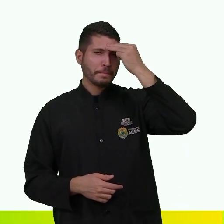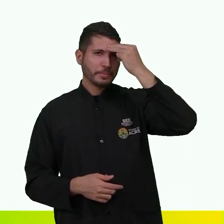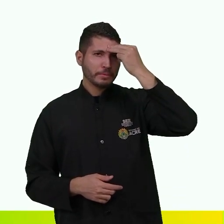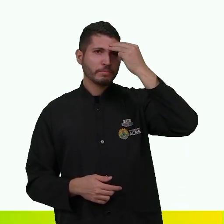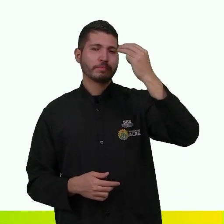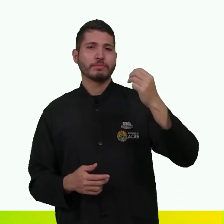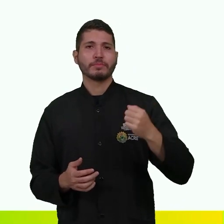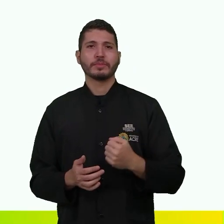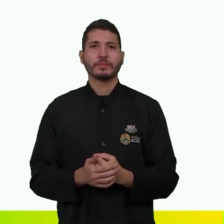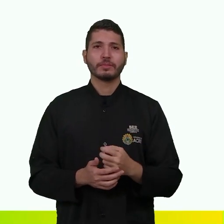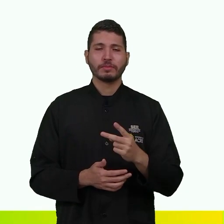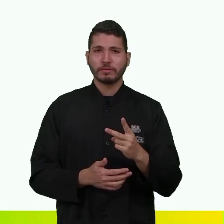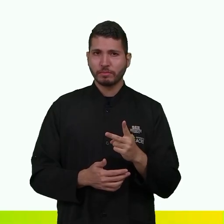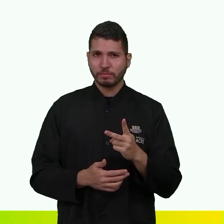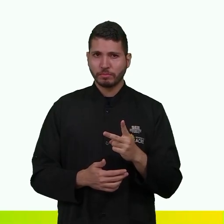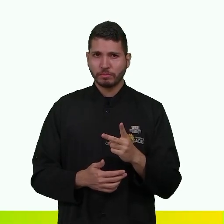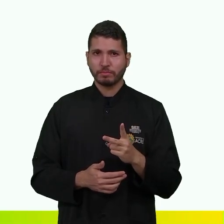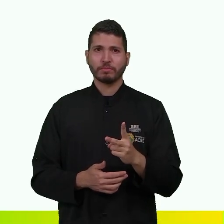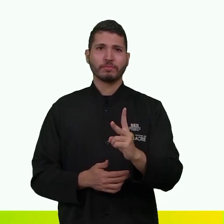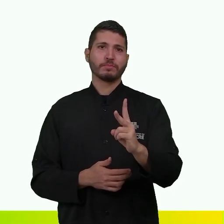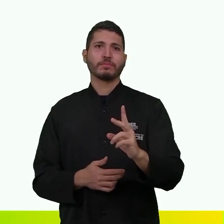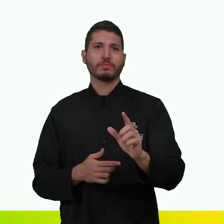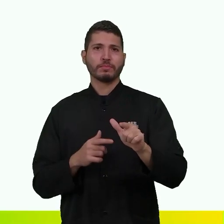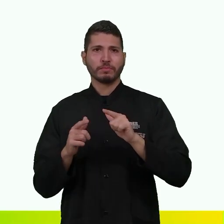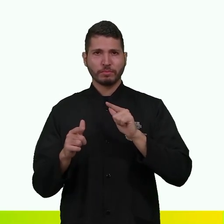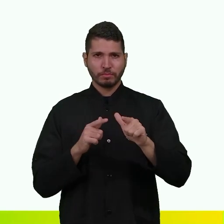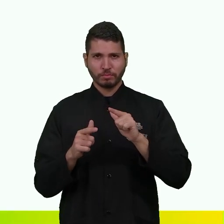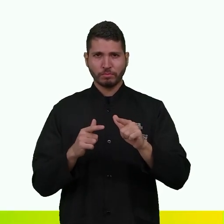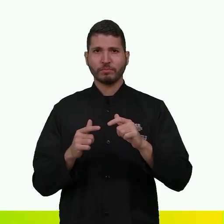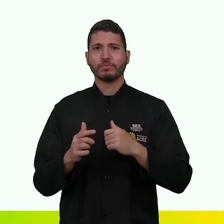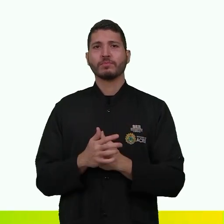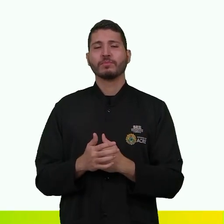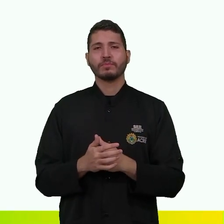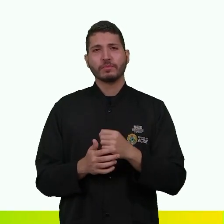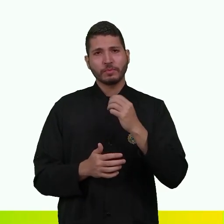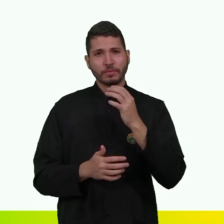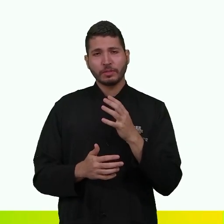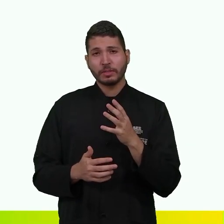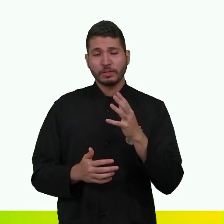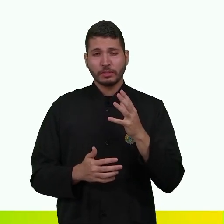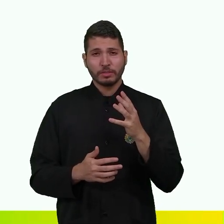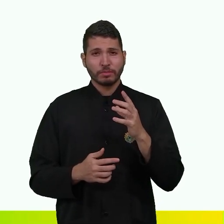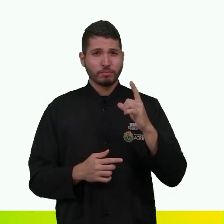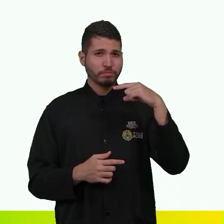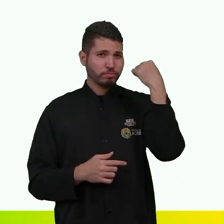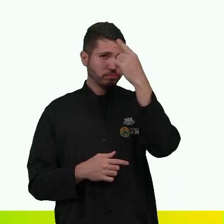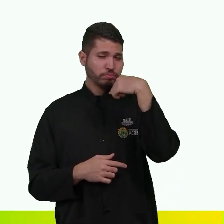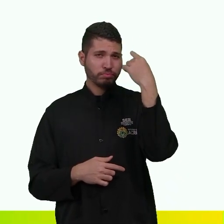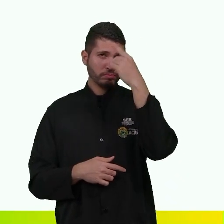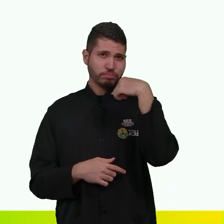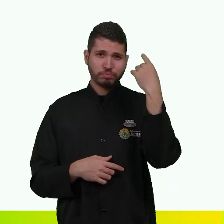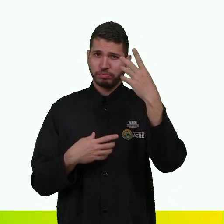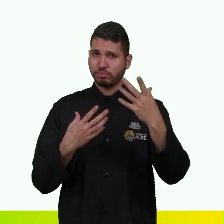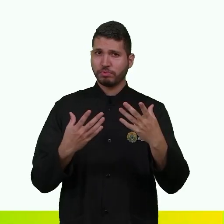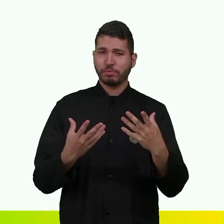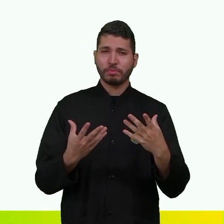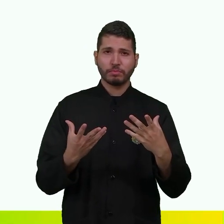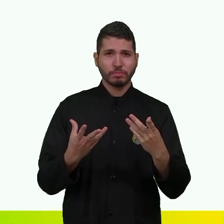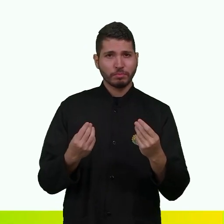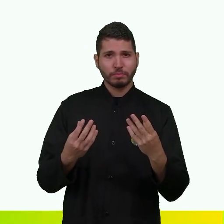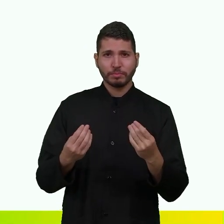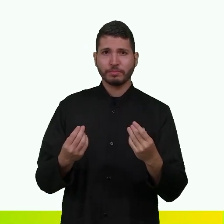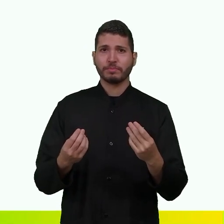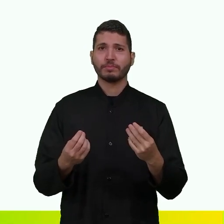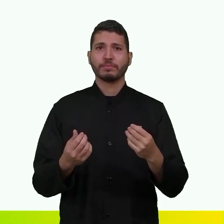exaustivas sem descanso adequado. Através da restrição de locomoção, o cerceamento da liberdade por meio